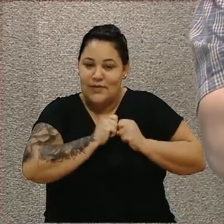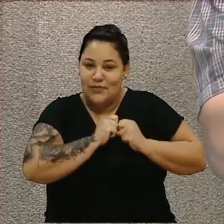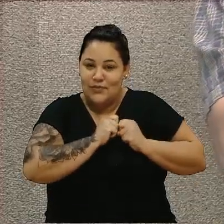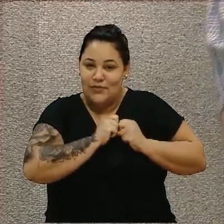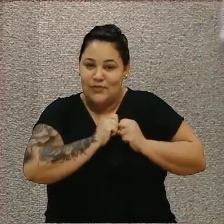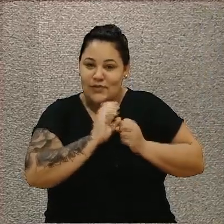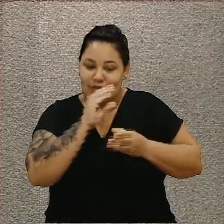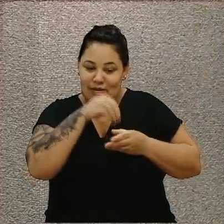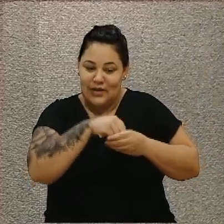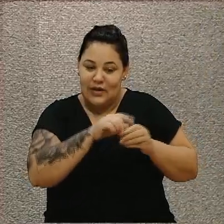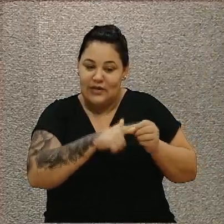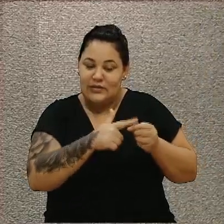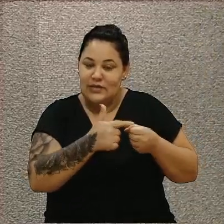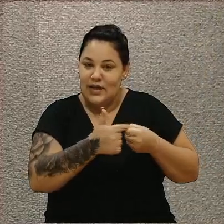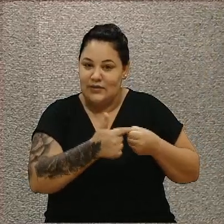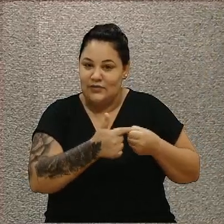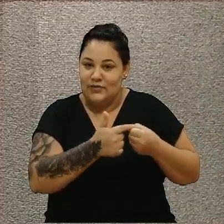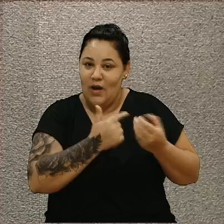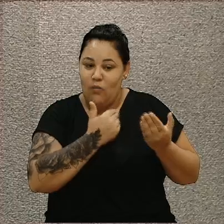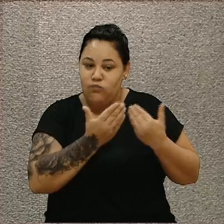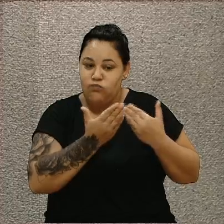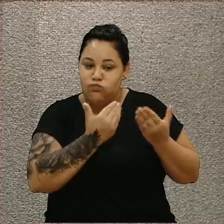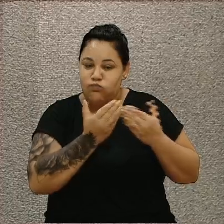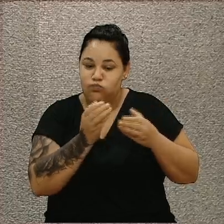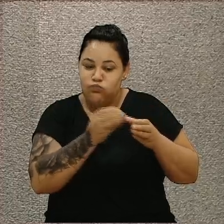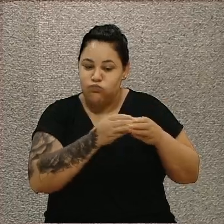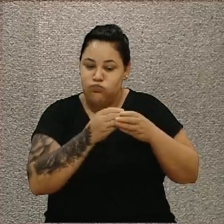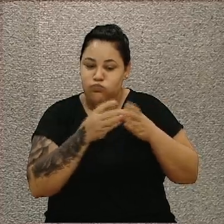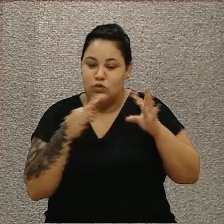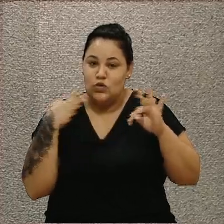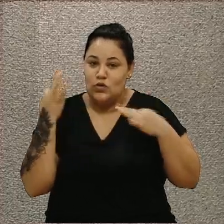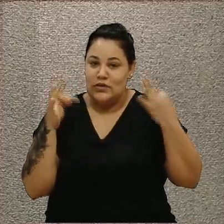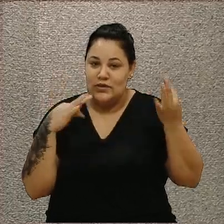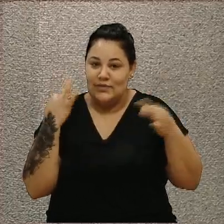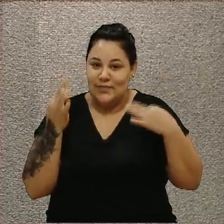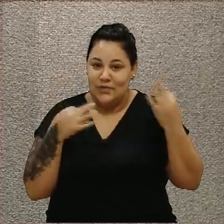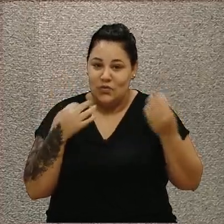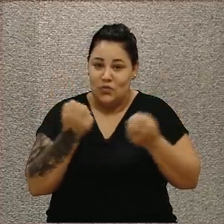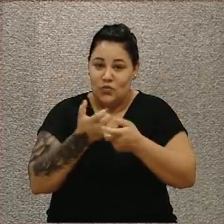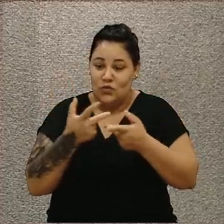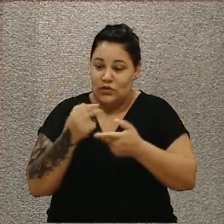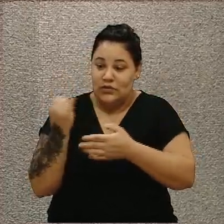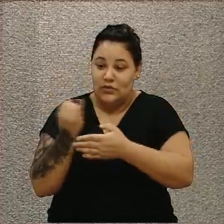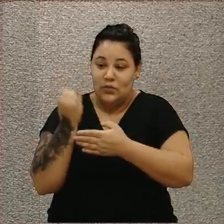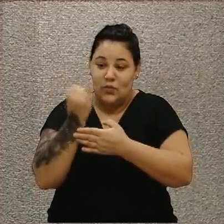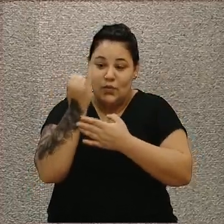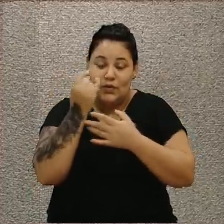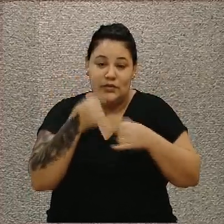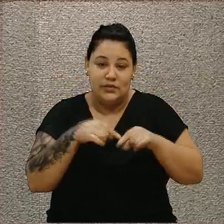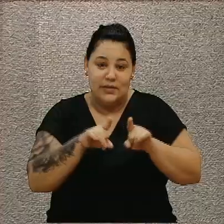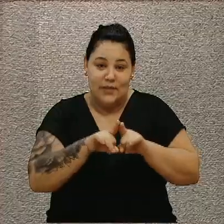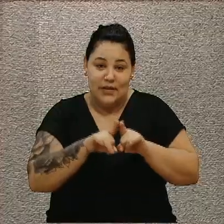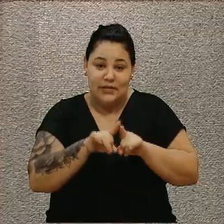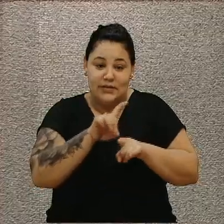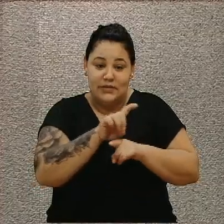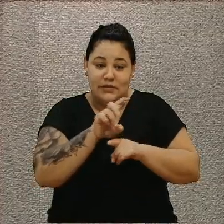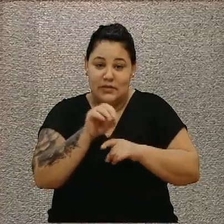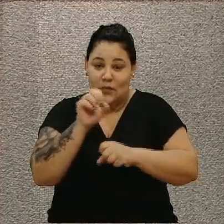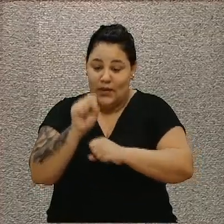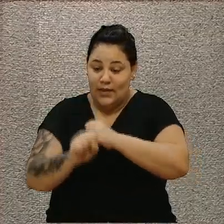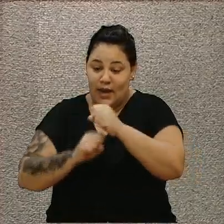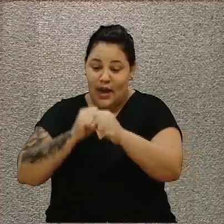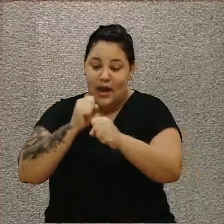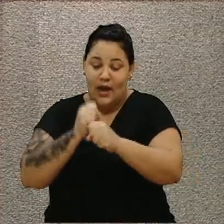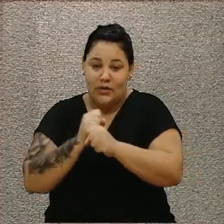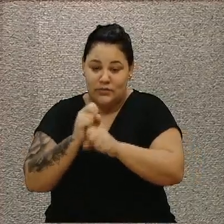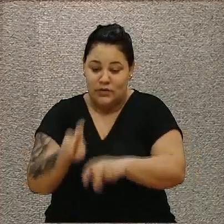cidade. Ele dialoga com o turismo, dialoga com o fato histórico, dialoga com 150 anos da